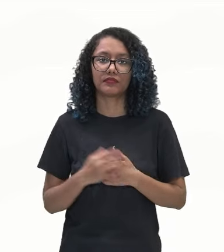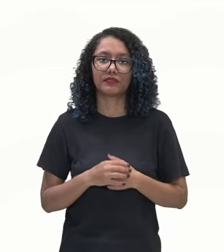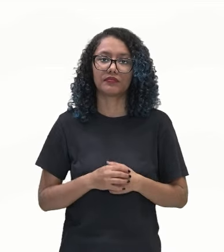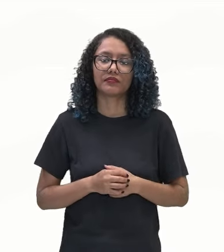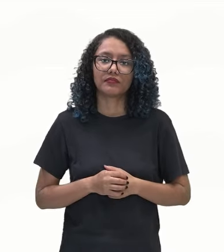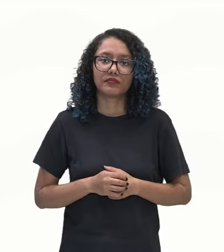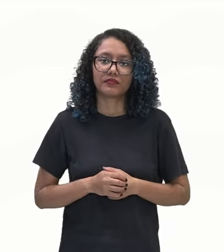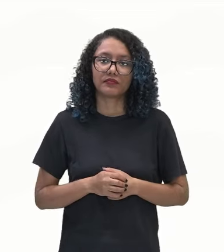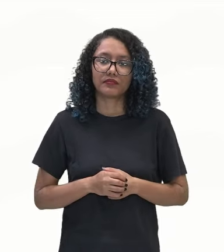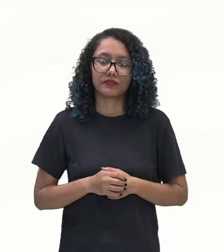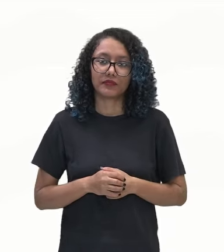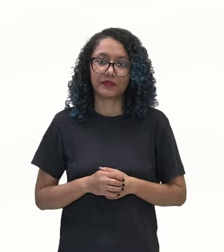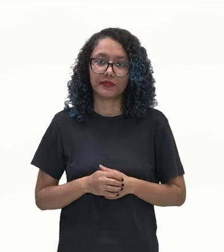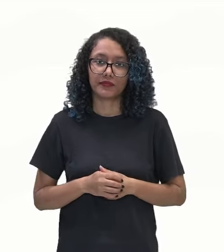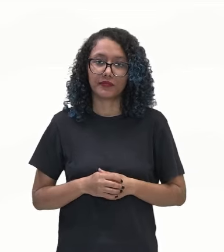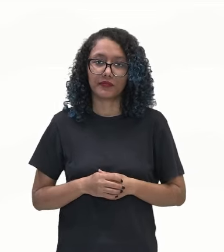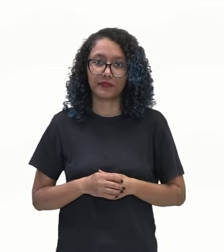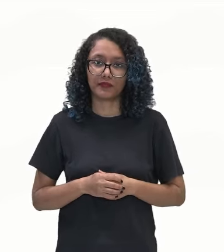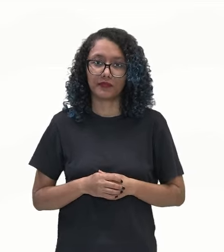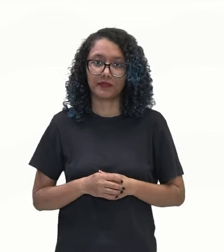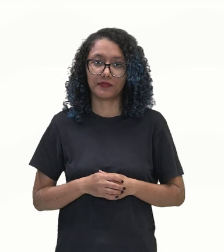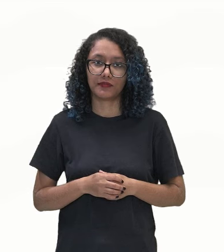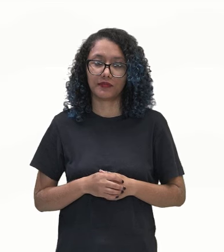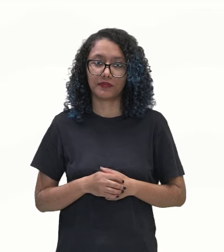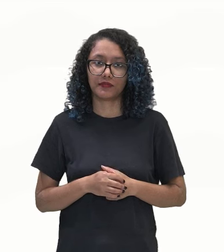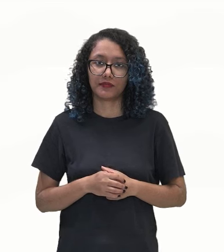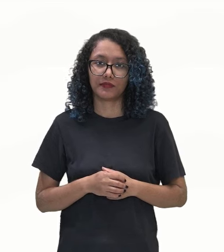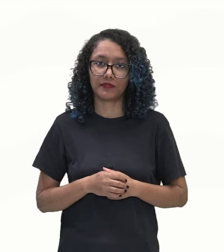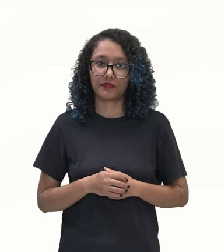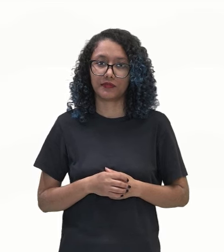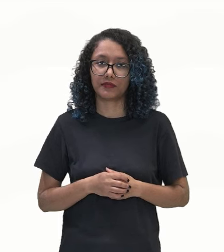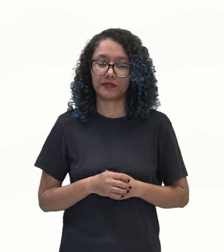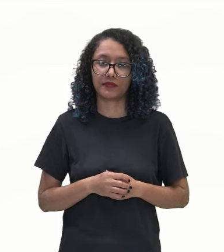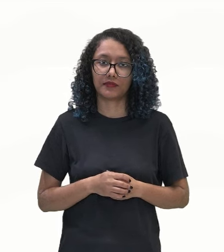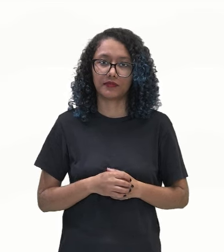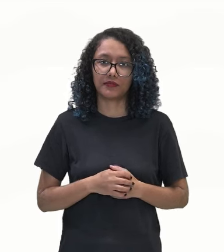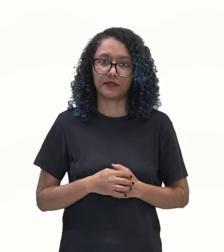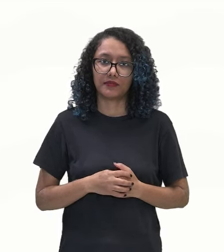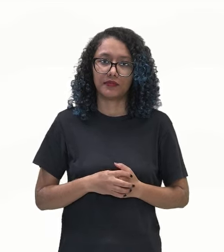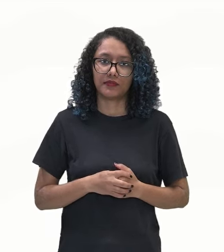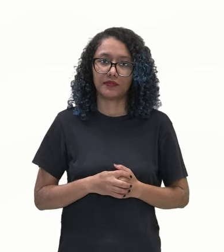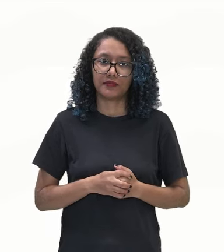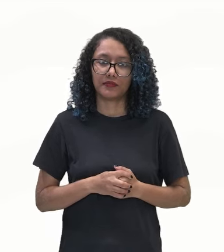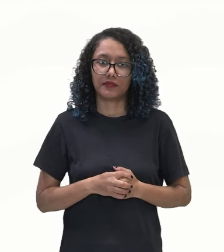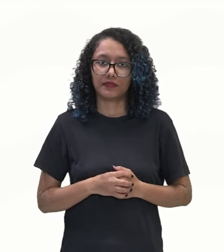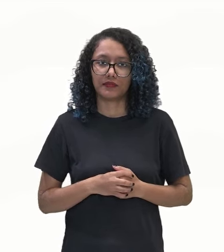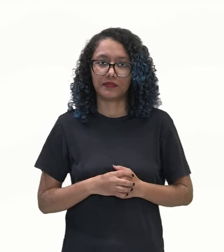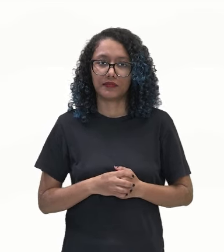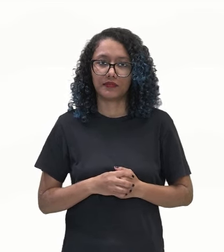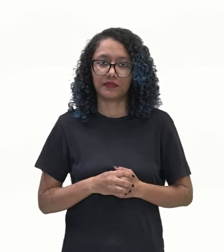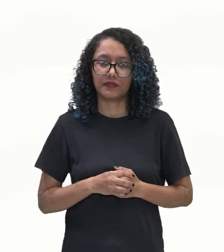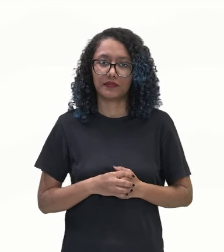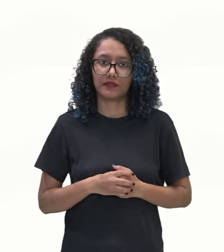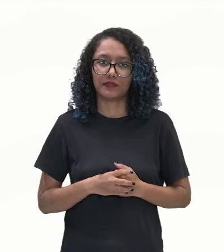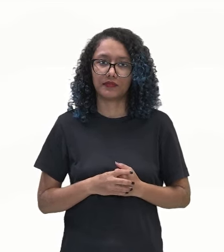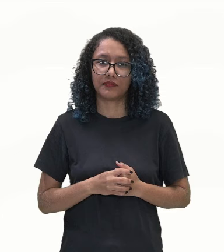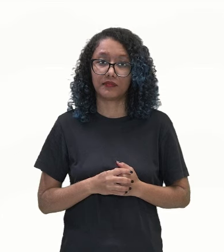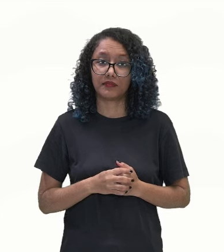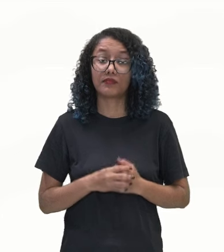body standards and pressure individuals to conform to specific ideals.